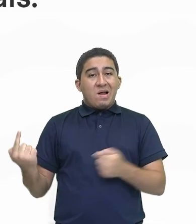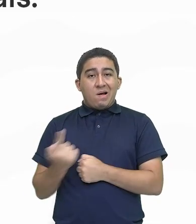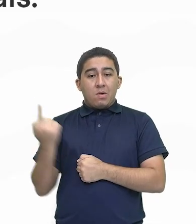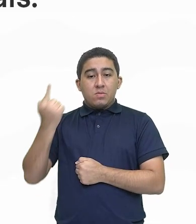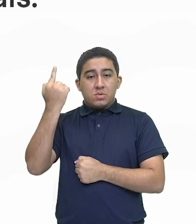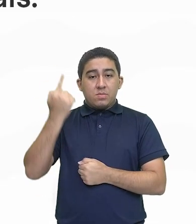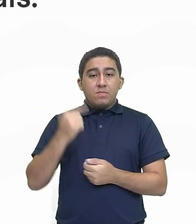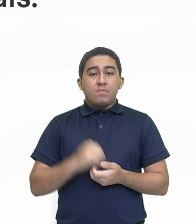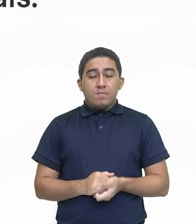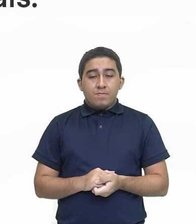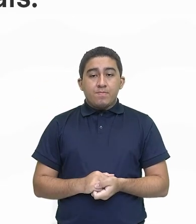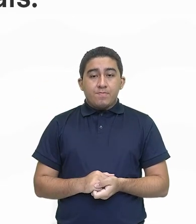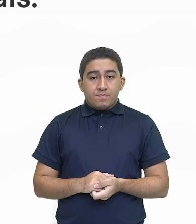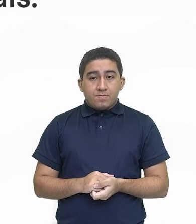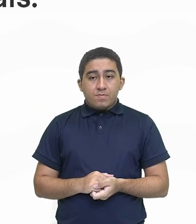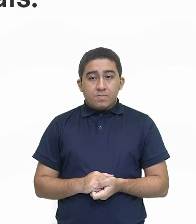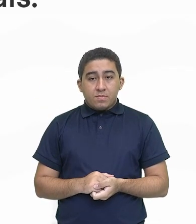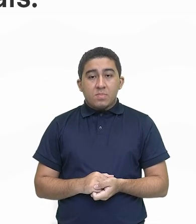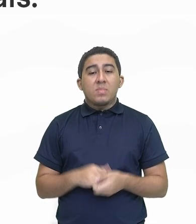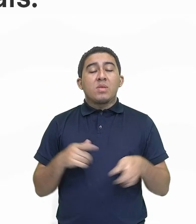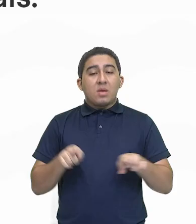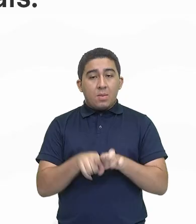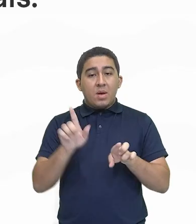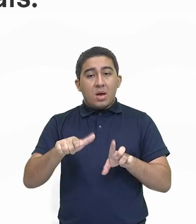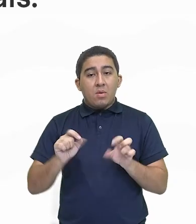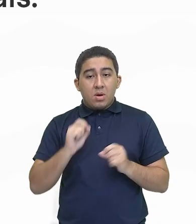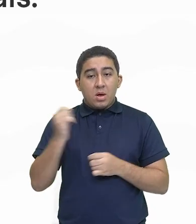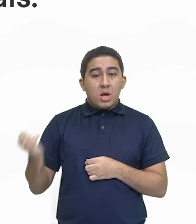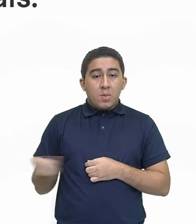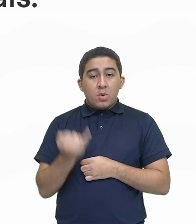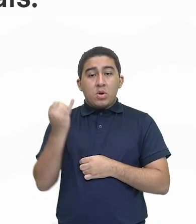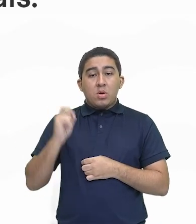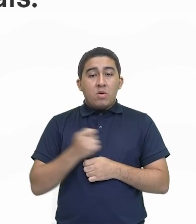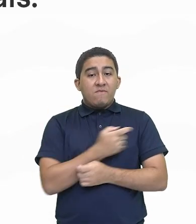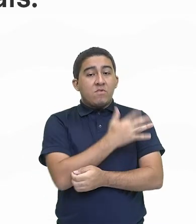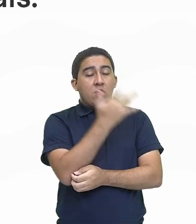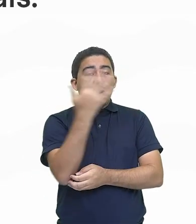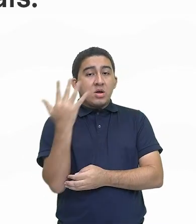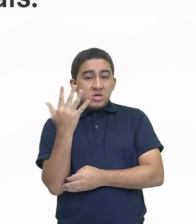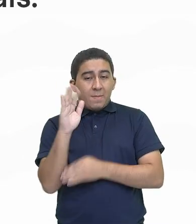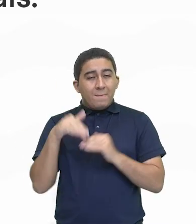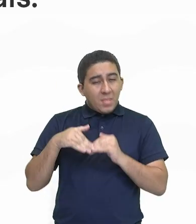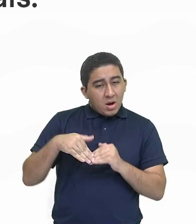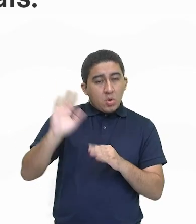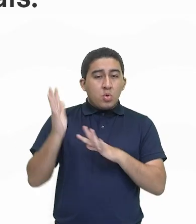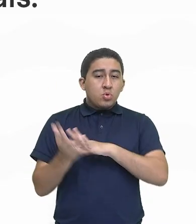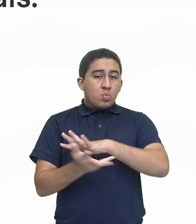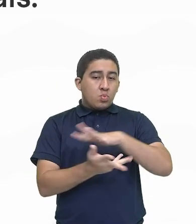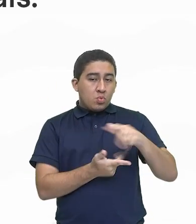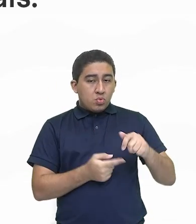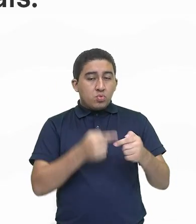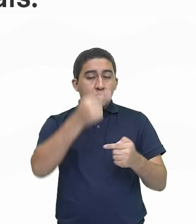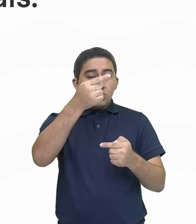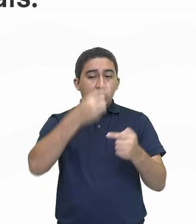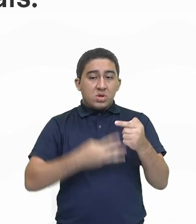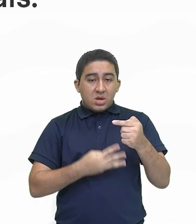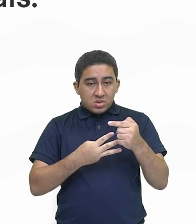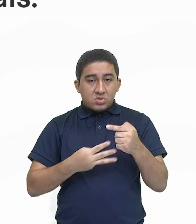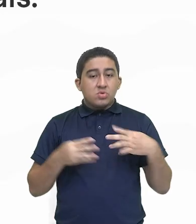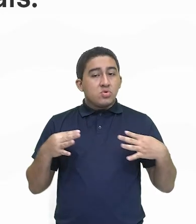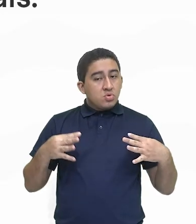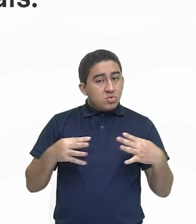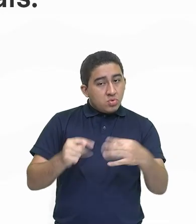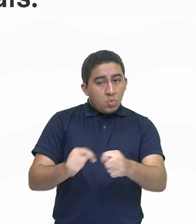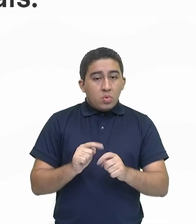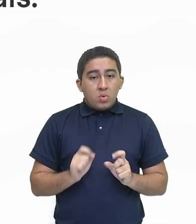muito altas. A Amazônia possui a importância de ser a maior floresta tropical do mundo. Cerca de